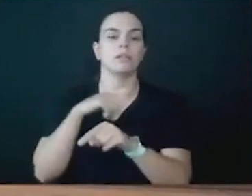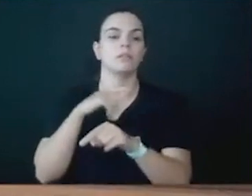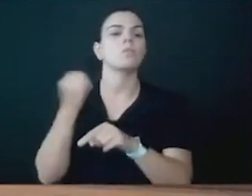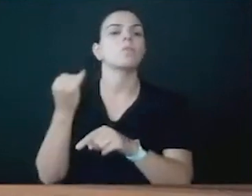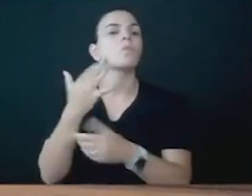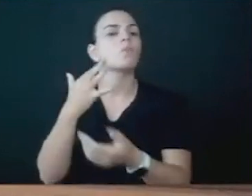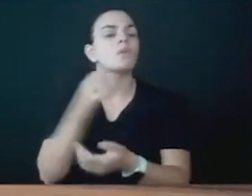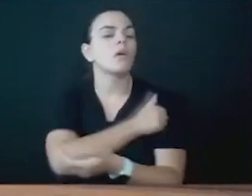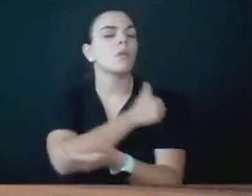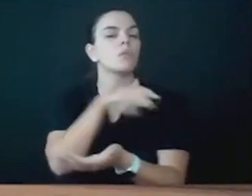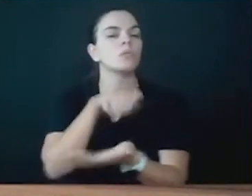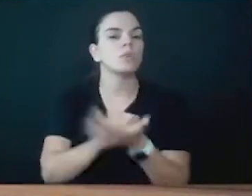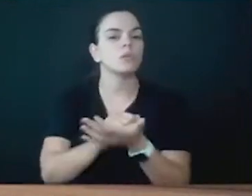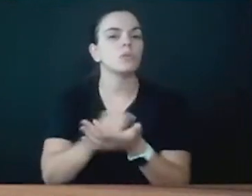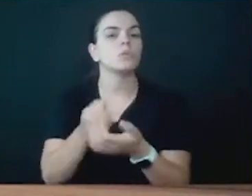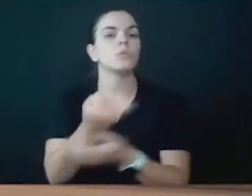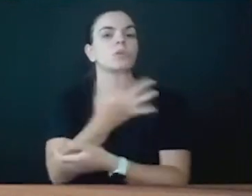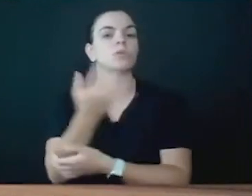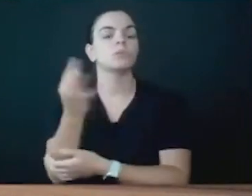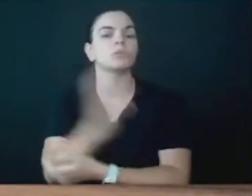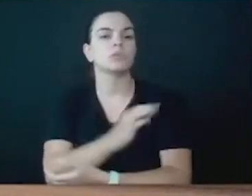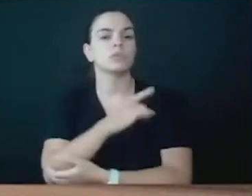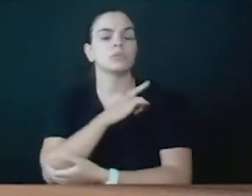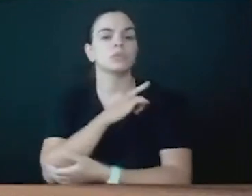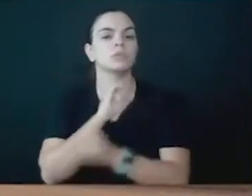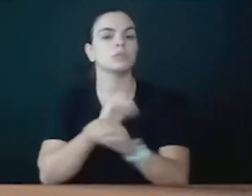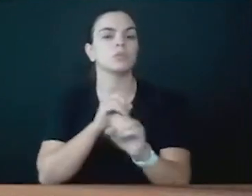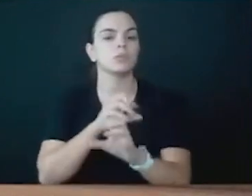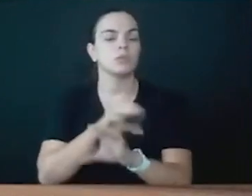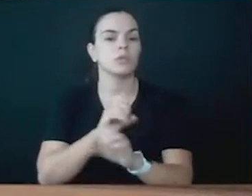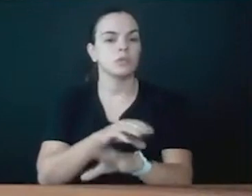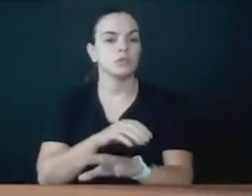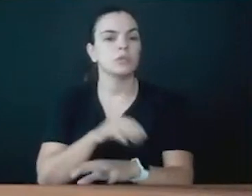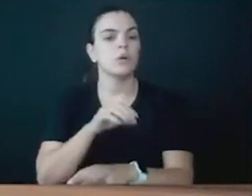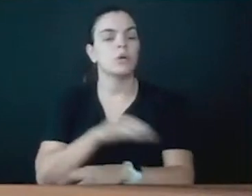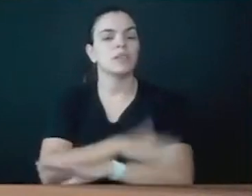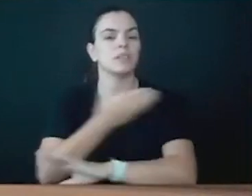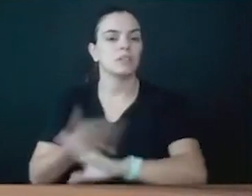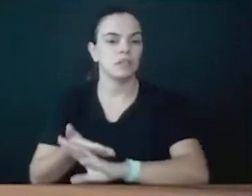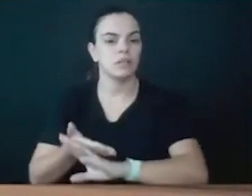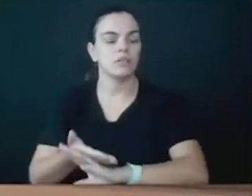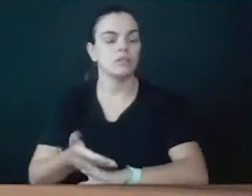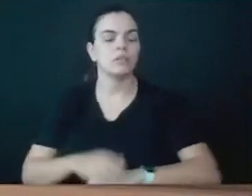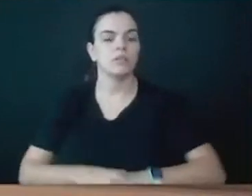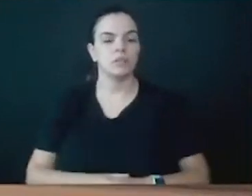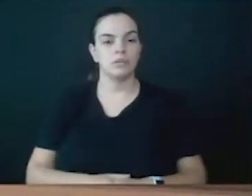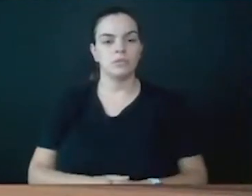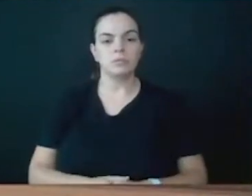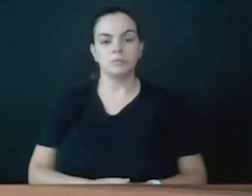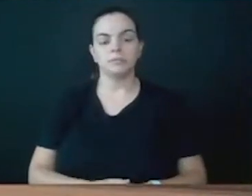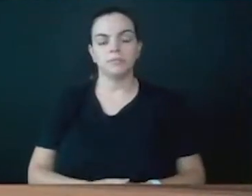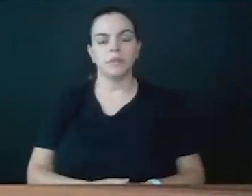teria educação integral, né? Daí acho que ficaria mais claro. Então, acho só essa observação é importante, acho, talvez, essa revisão. E lá na